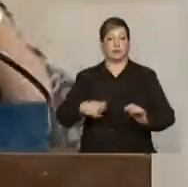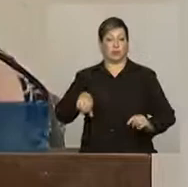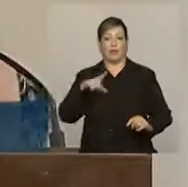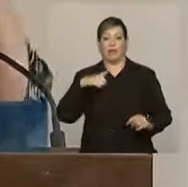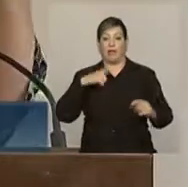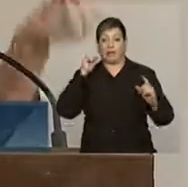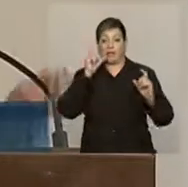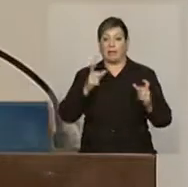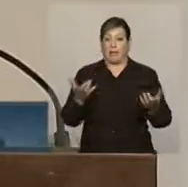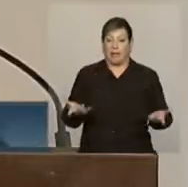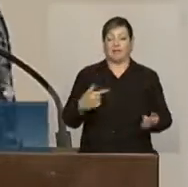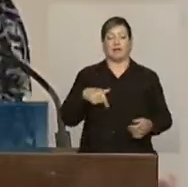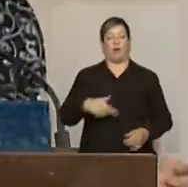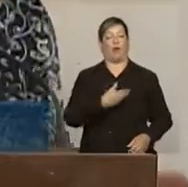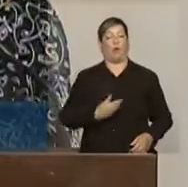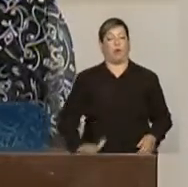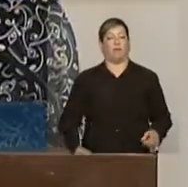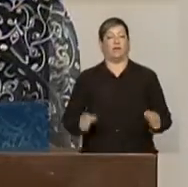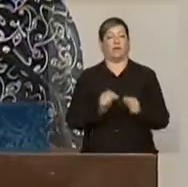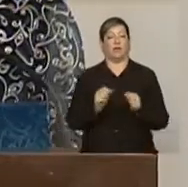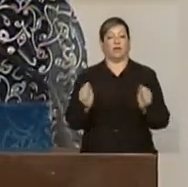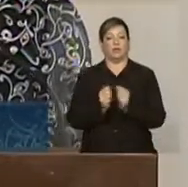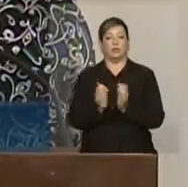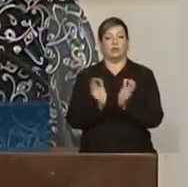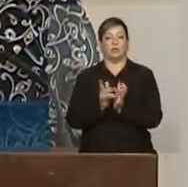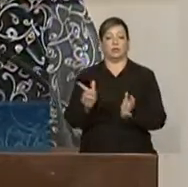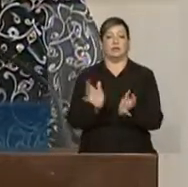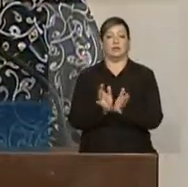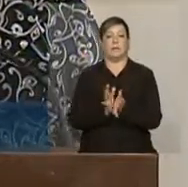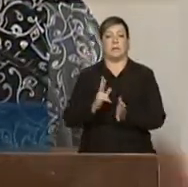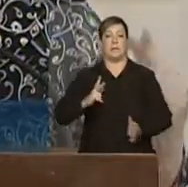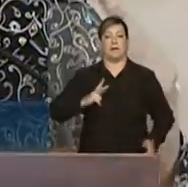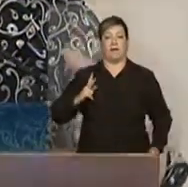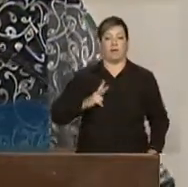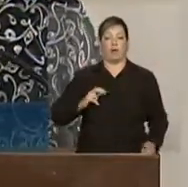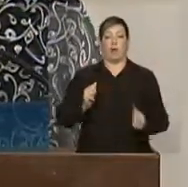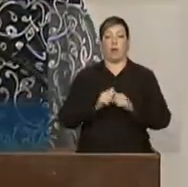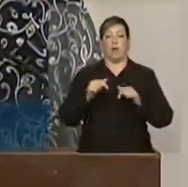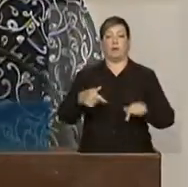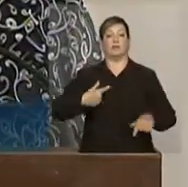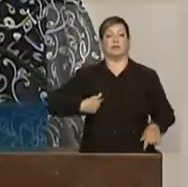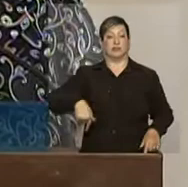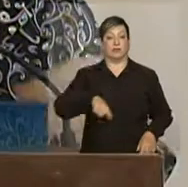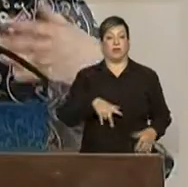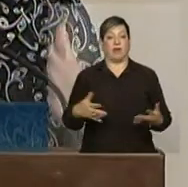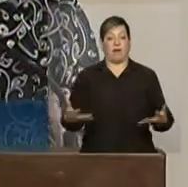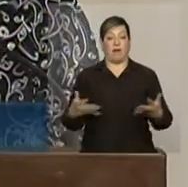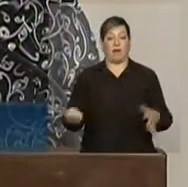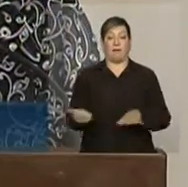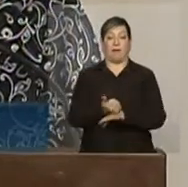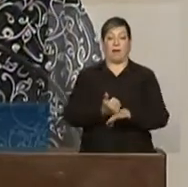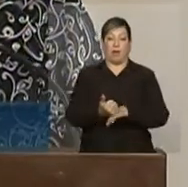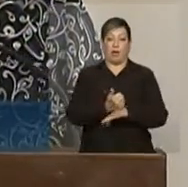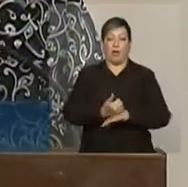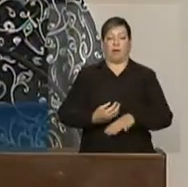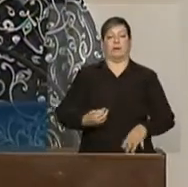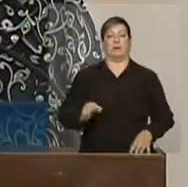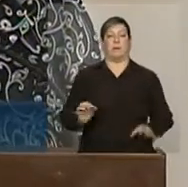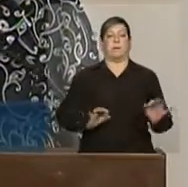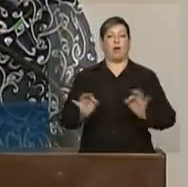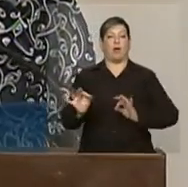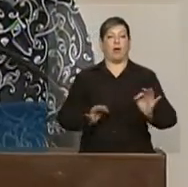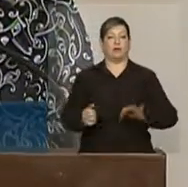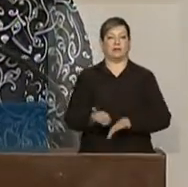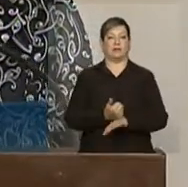que o governo vai desenvolver junto com o setor privado. Com isso, a gente quer melhorar a qualidade dos projetos